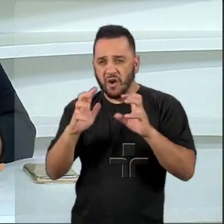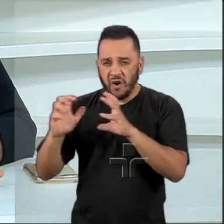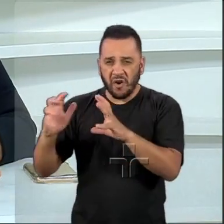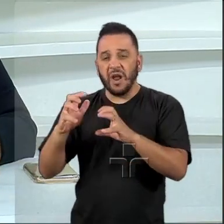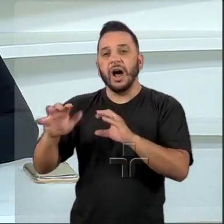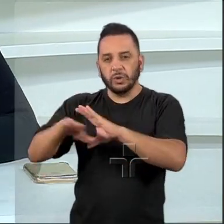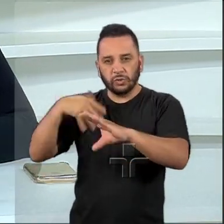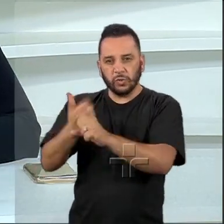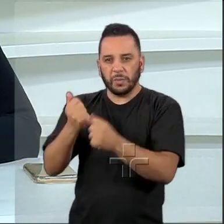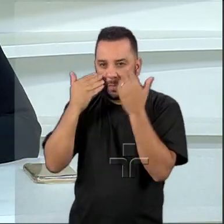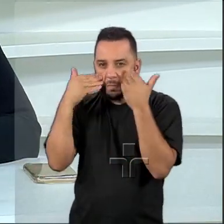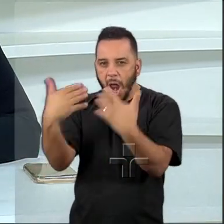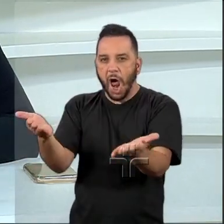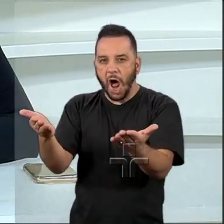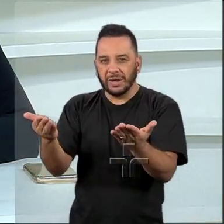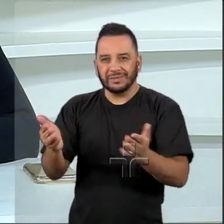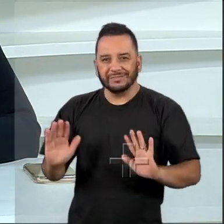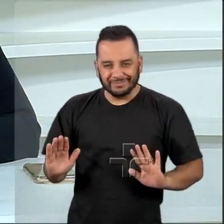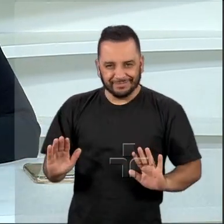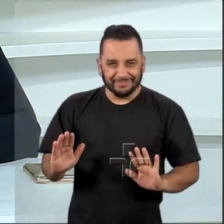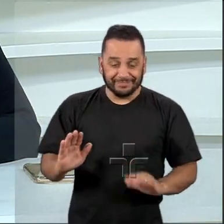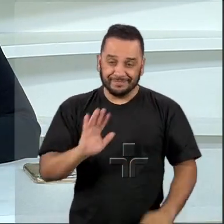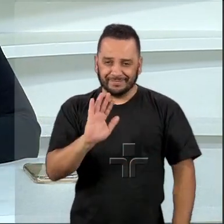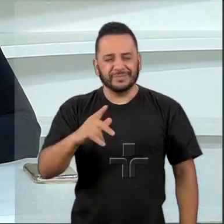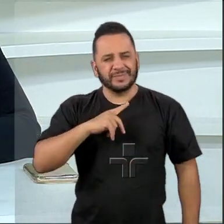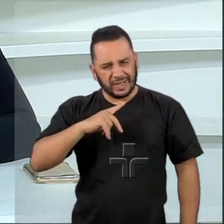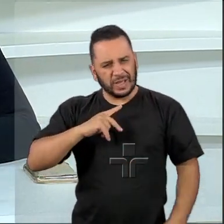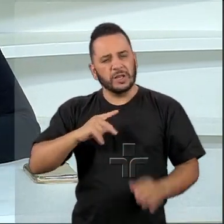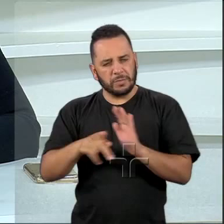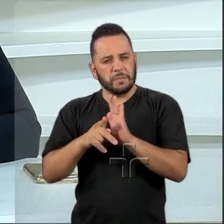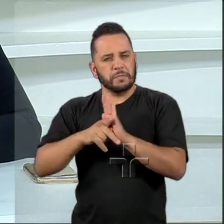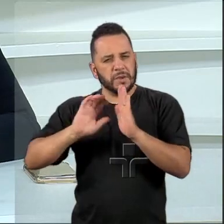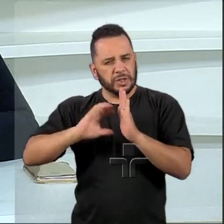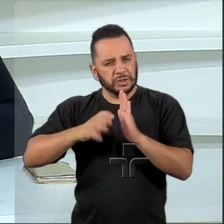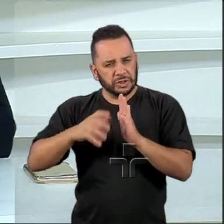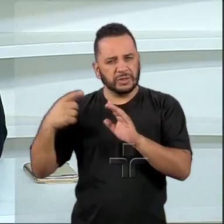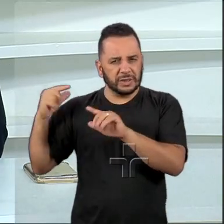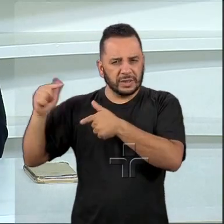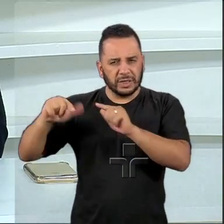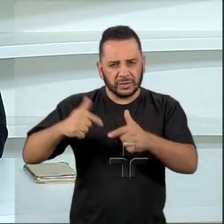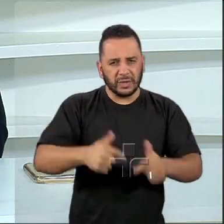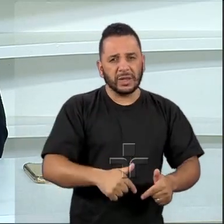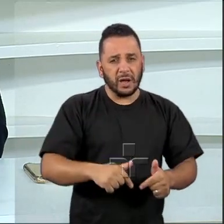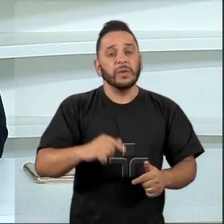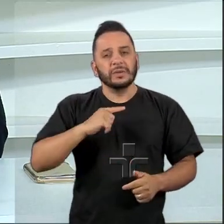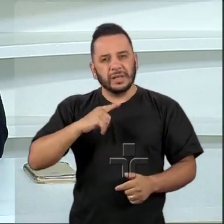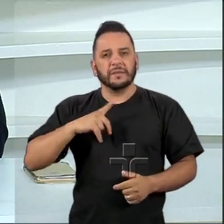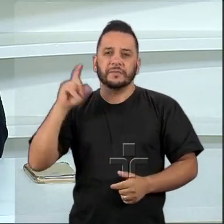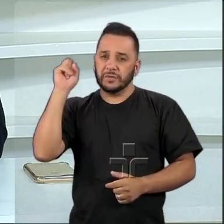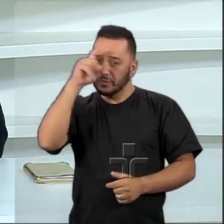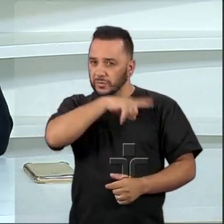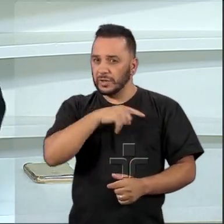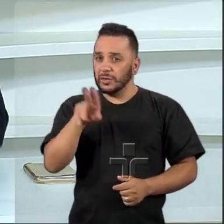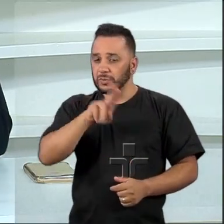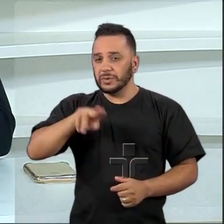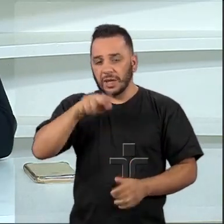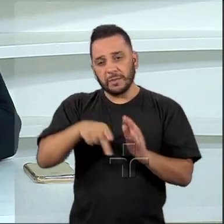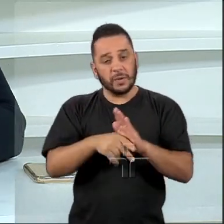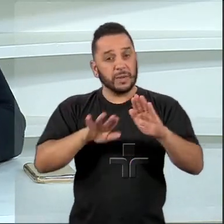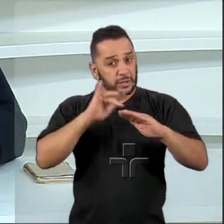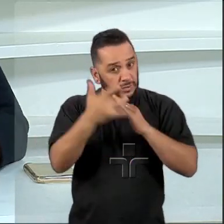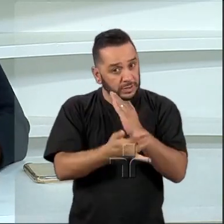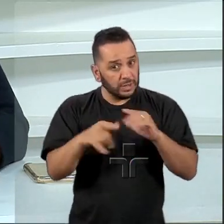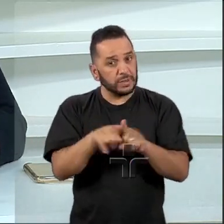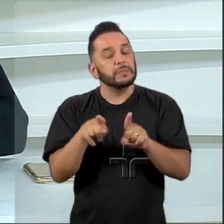MDB, o PSDB, em grande parte também o PT, eles tiveram muita dificuldade de usar a rede social, e principalmente os partidos